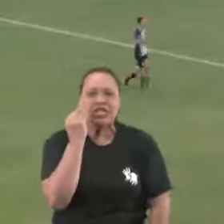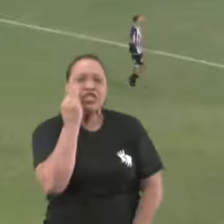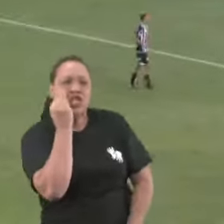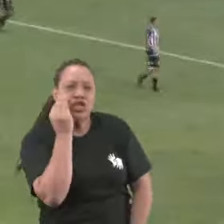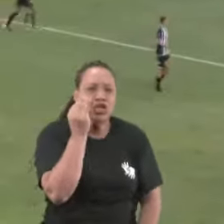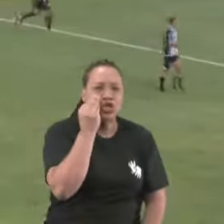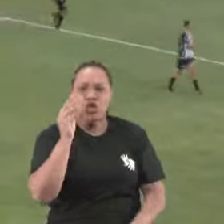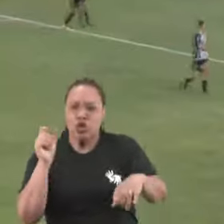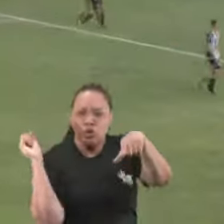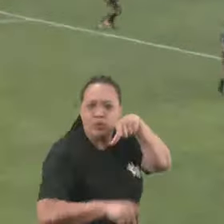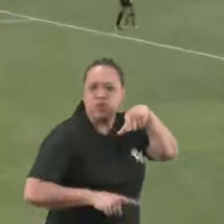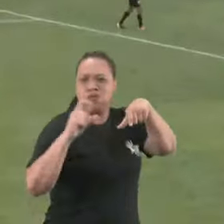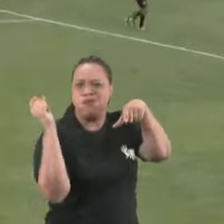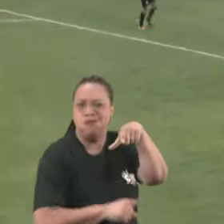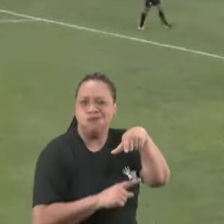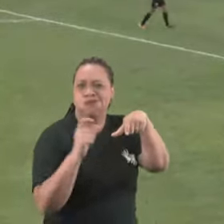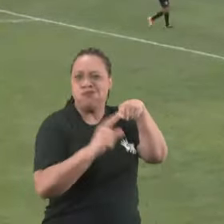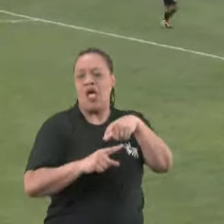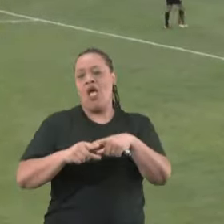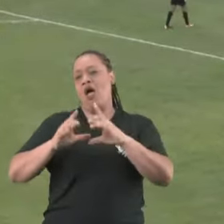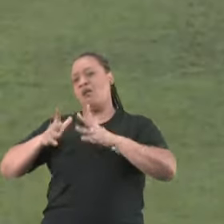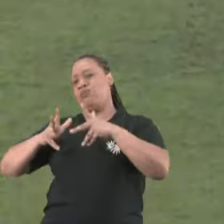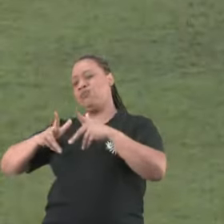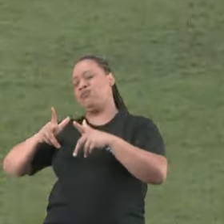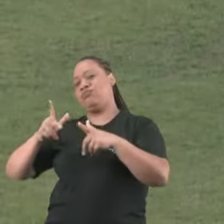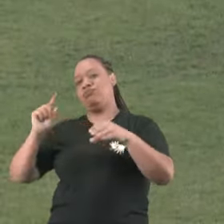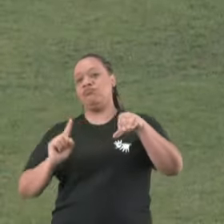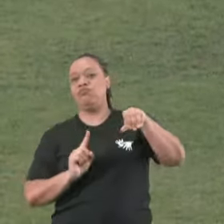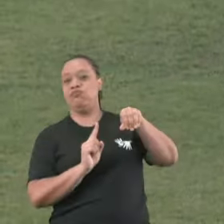dado certo. Tentativa agora foi do